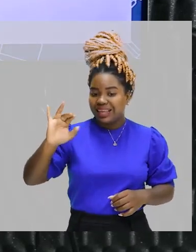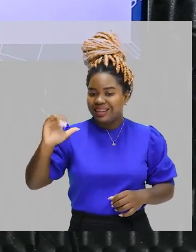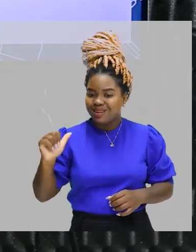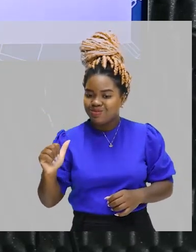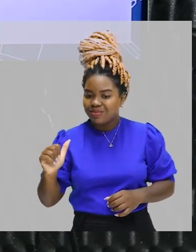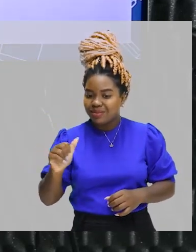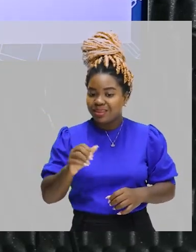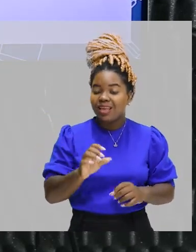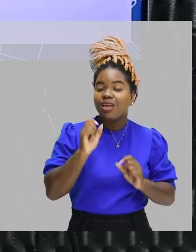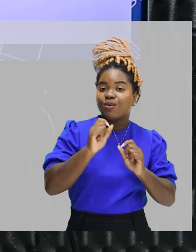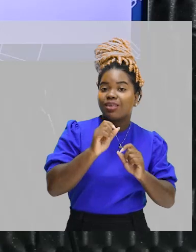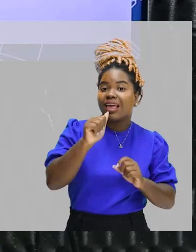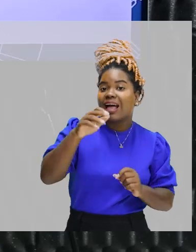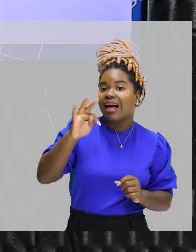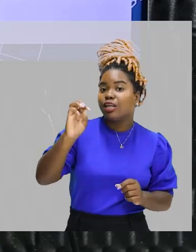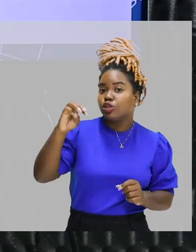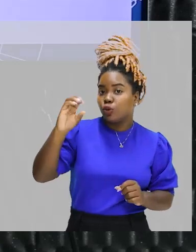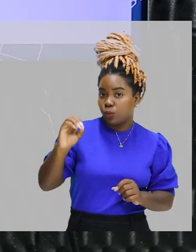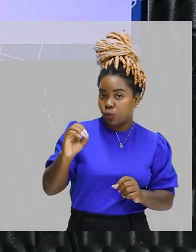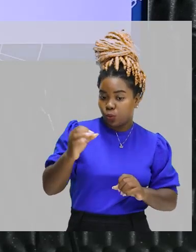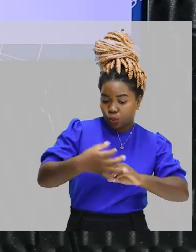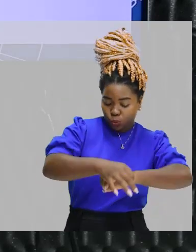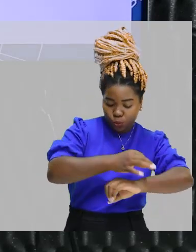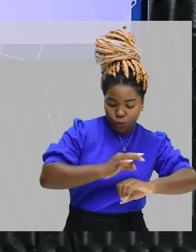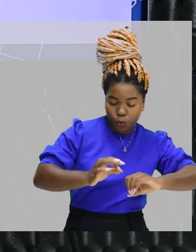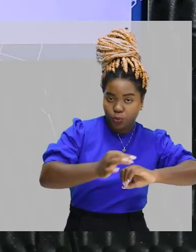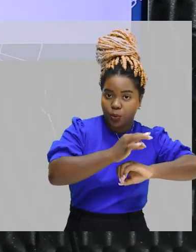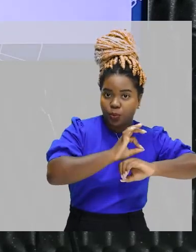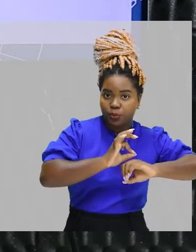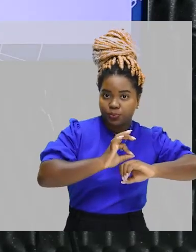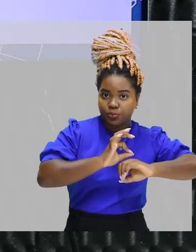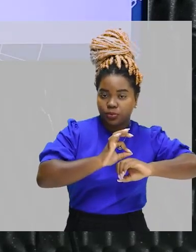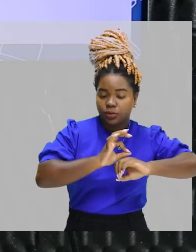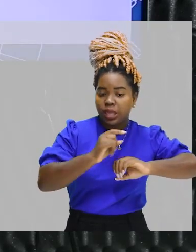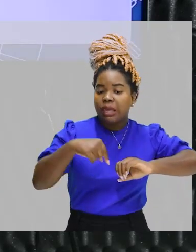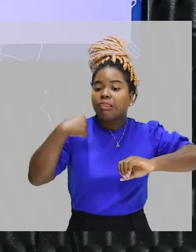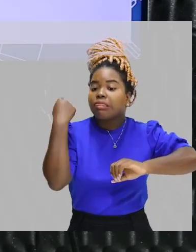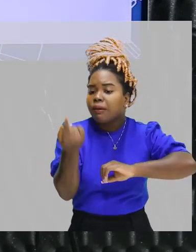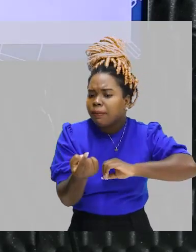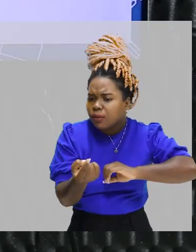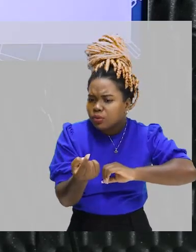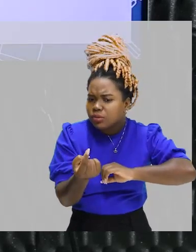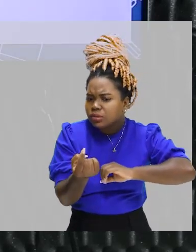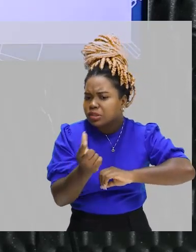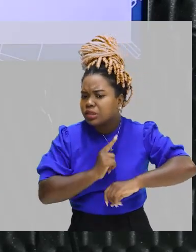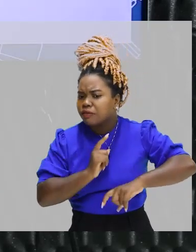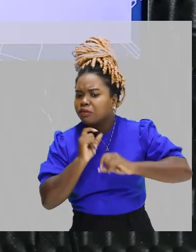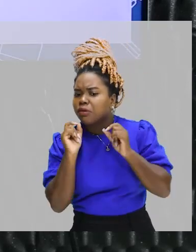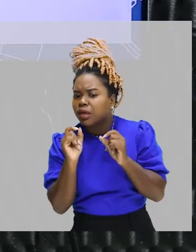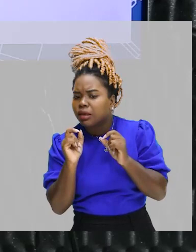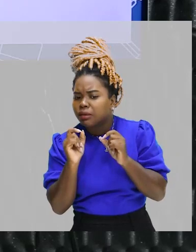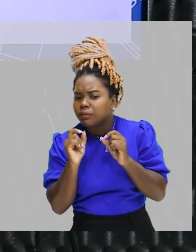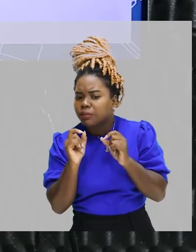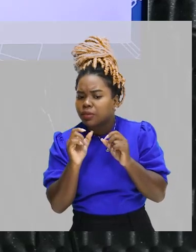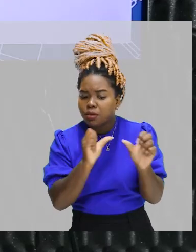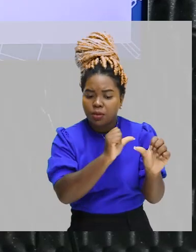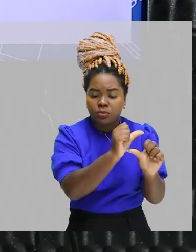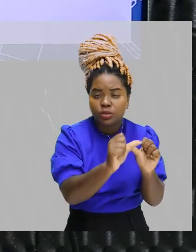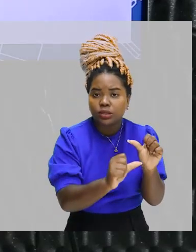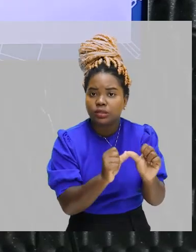certo? A palavra átomo vem de não divisível, certo? Depois esse átomo ele começou a sofrer